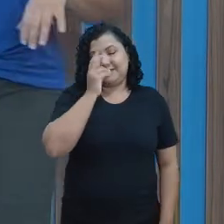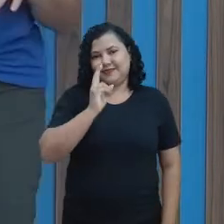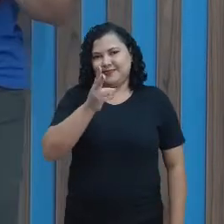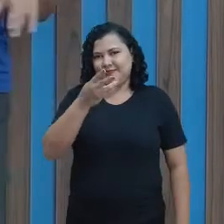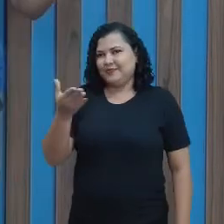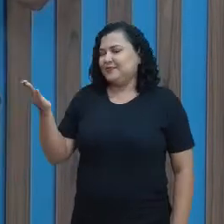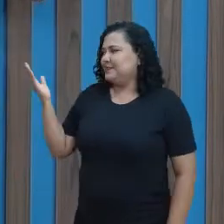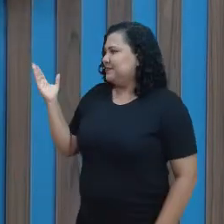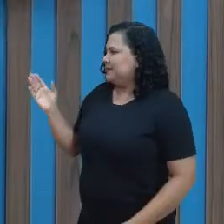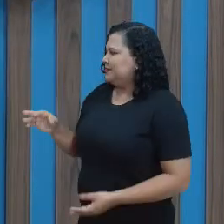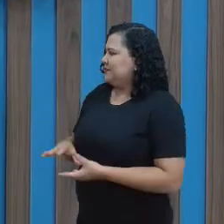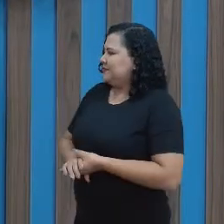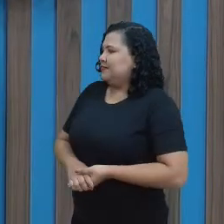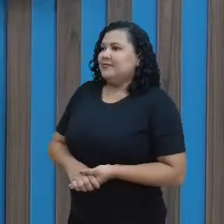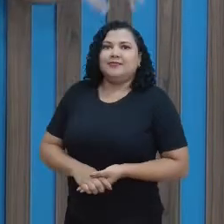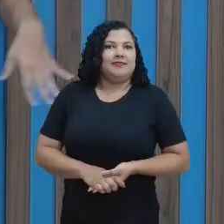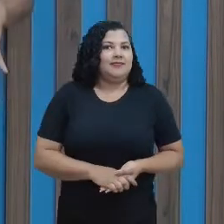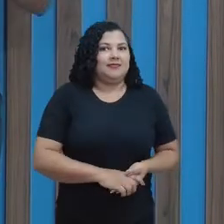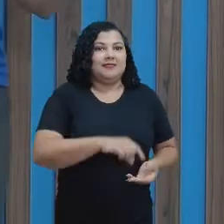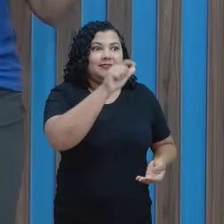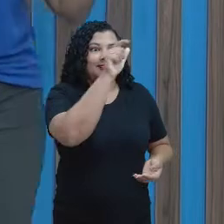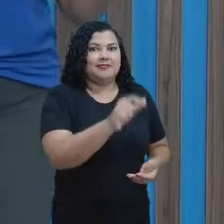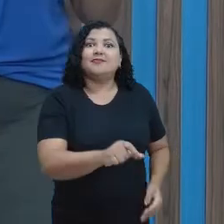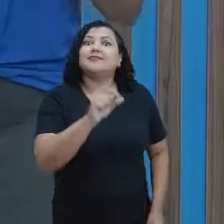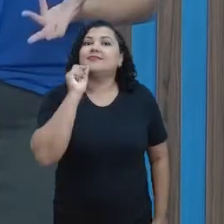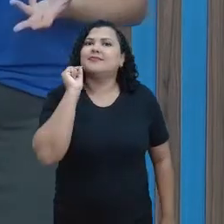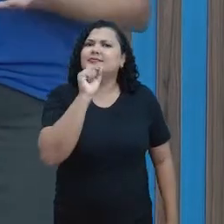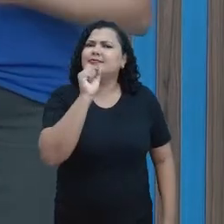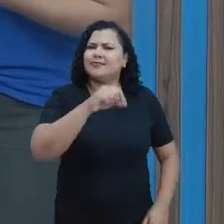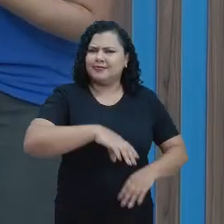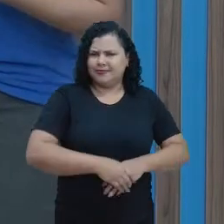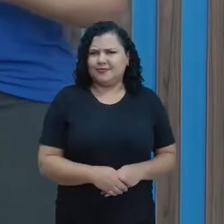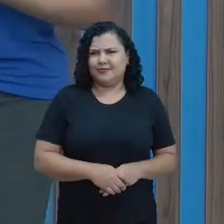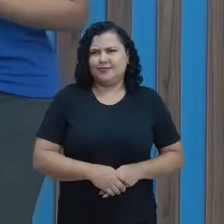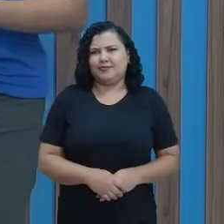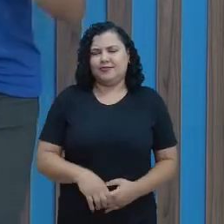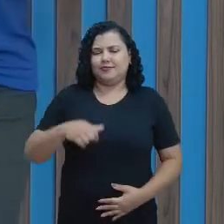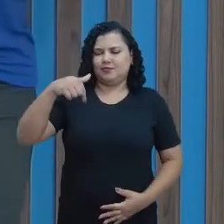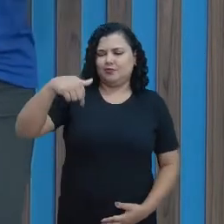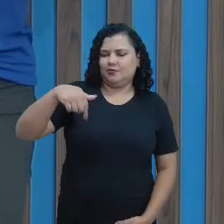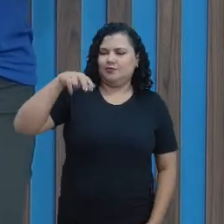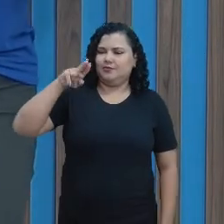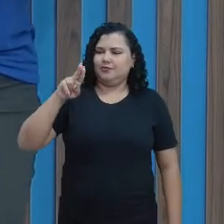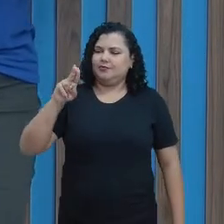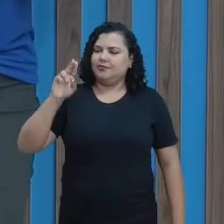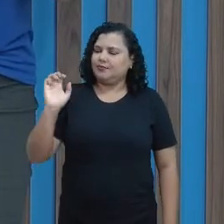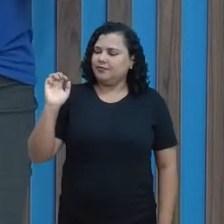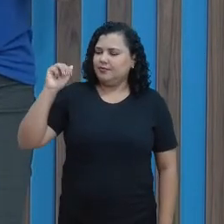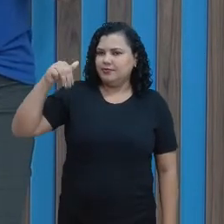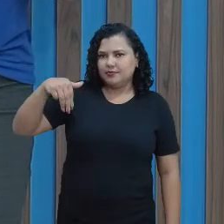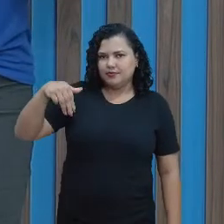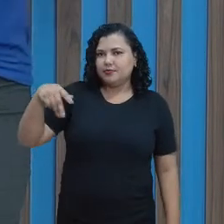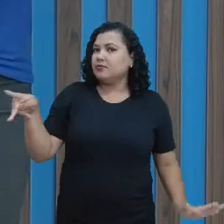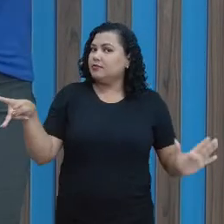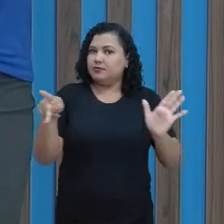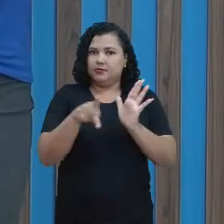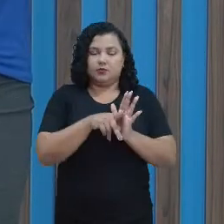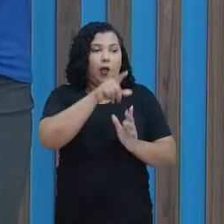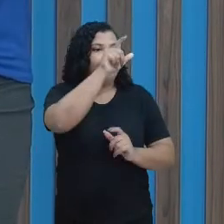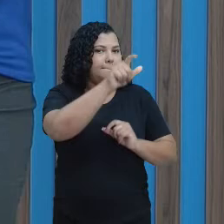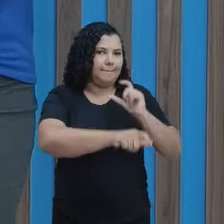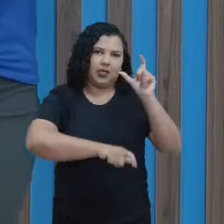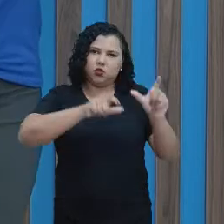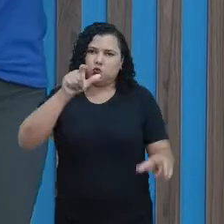para o pronome relativo quem. O pronome relativo quem se refere a quê? Somente a pessoas, nunca a coisas. Então,